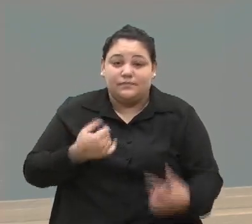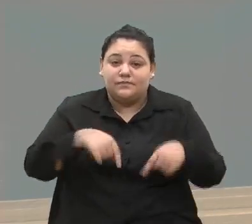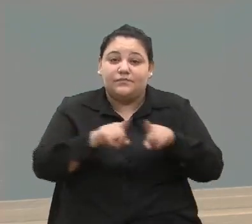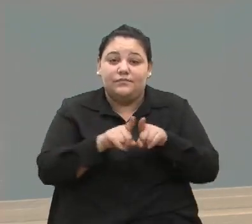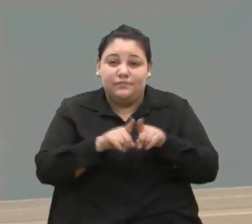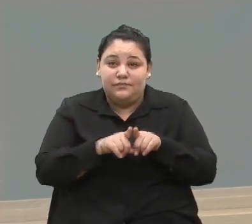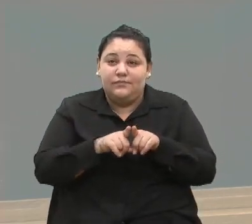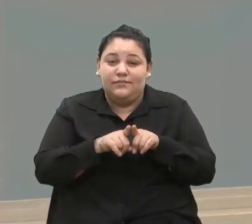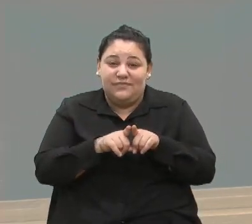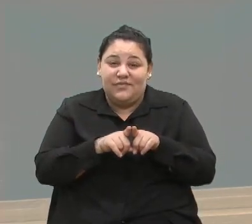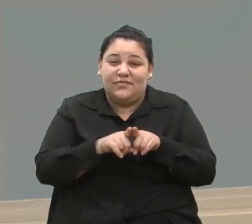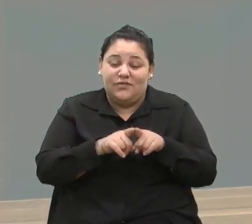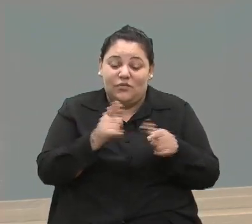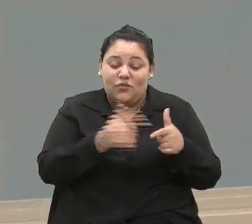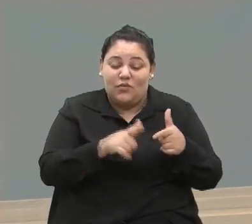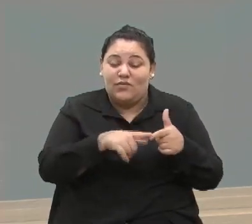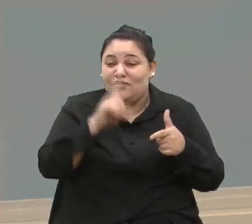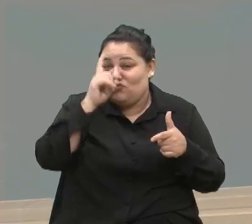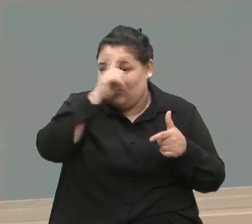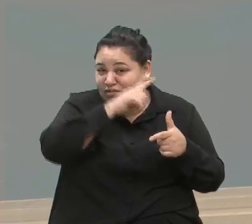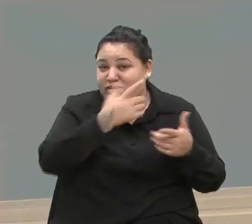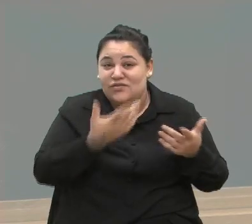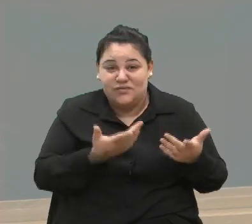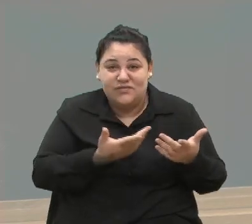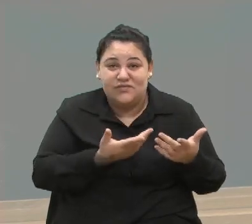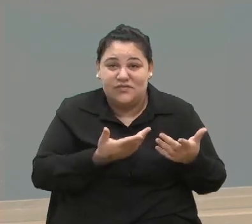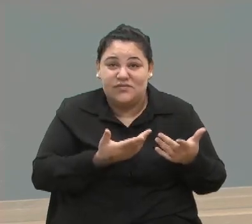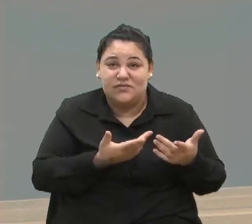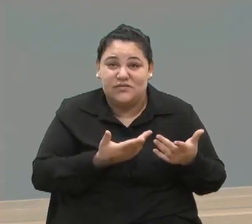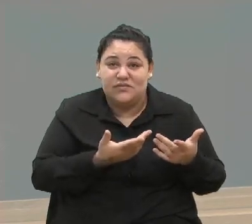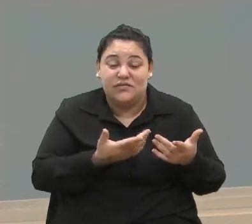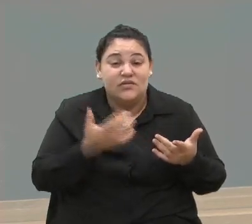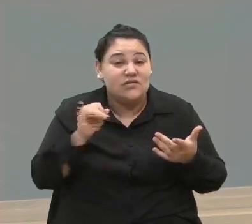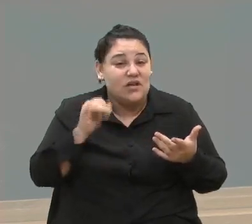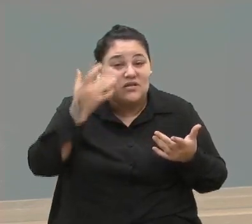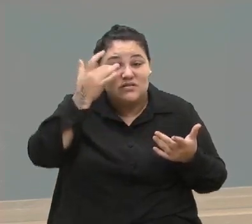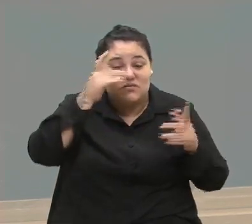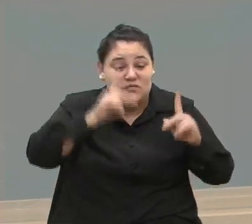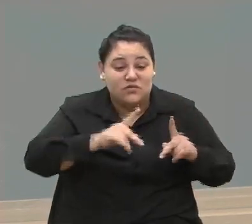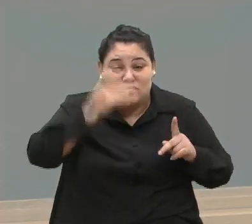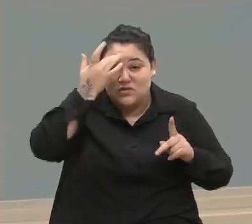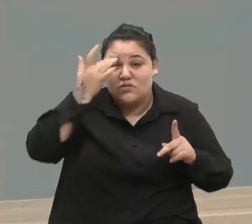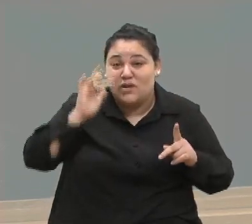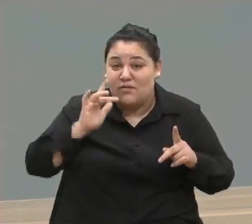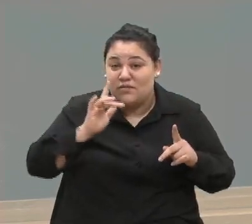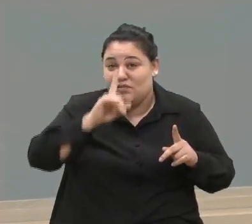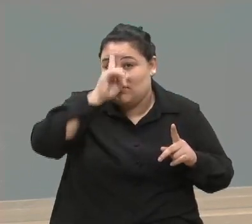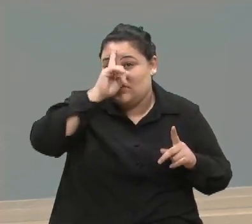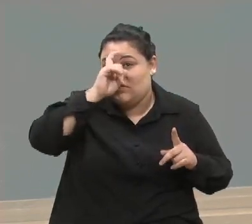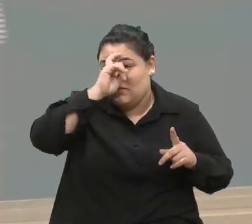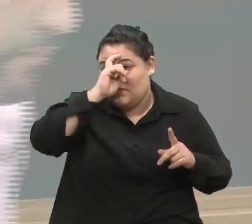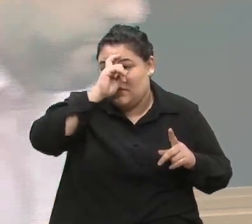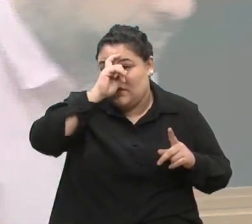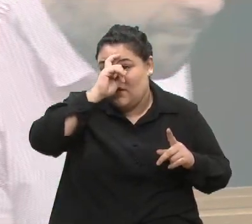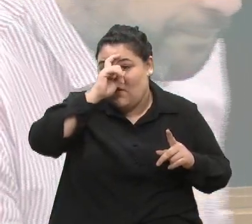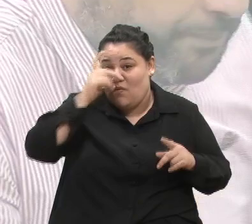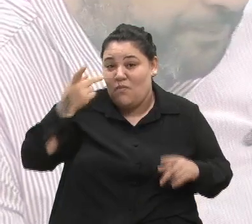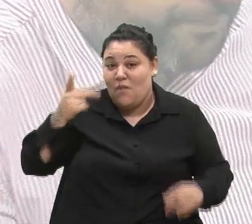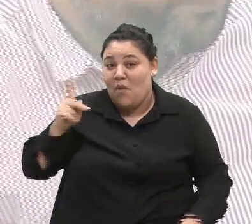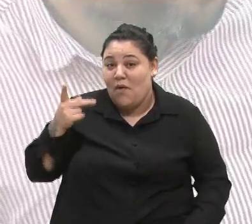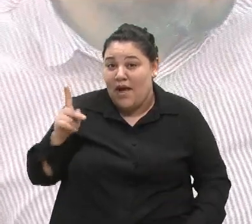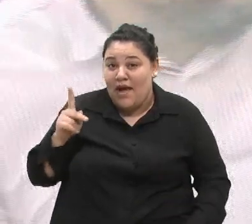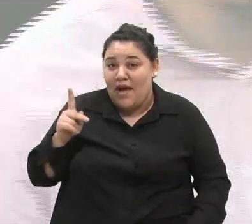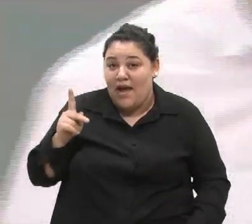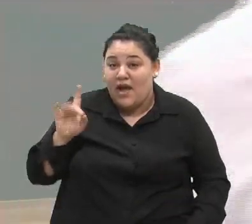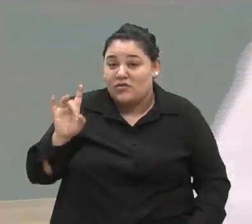difícil e que até hoje está assim. Se as pessoas não sabem, no Hospital Pompeia, o I10 lá, só